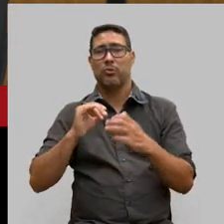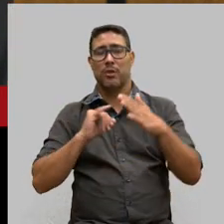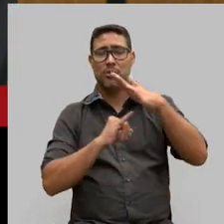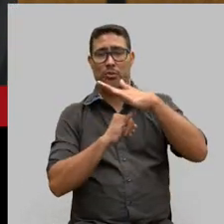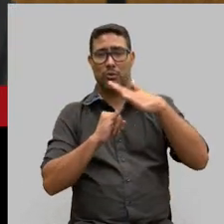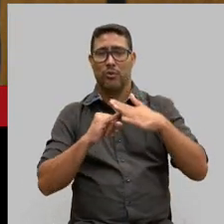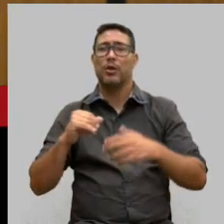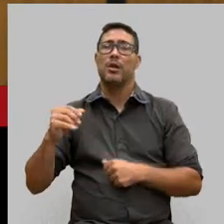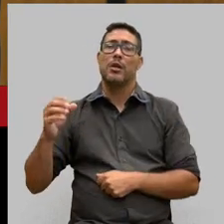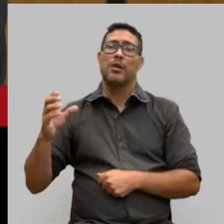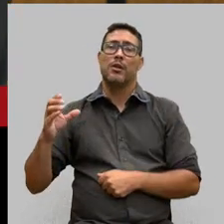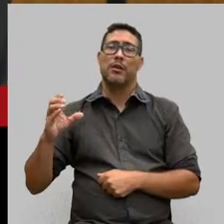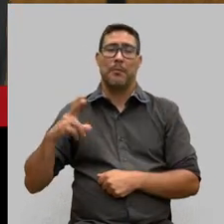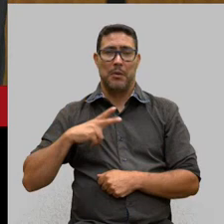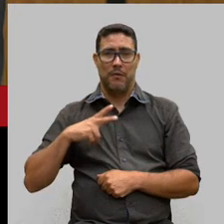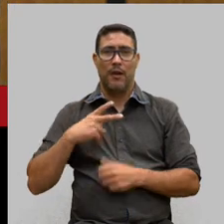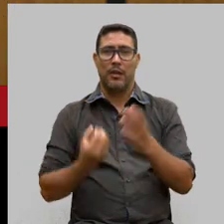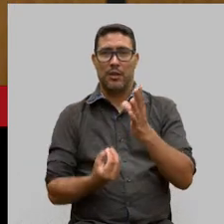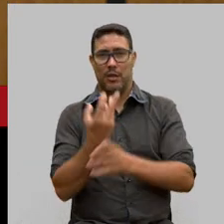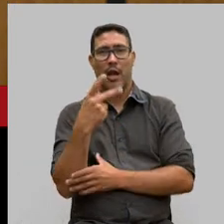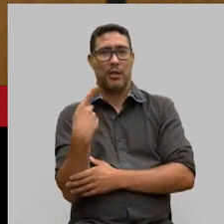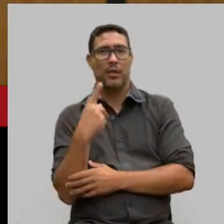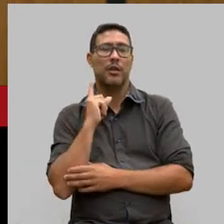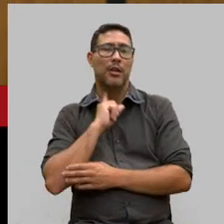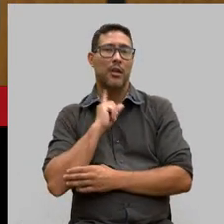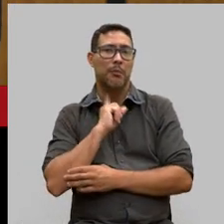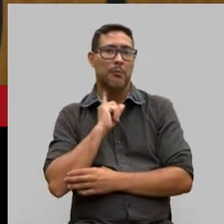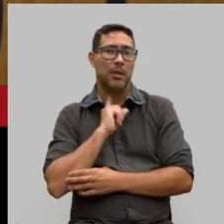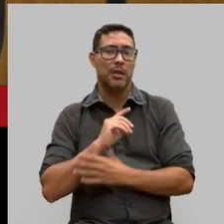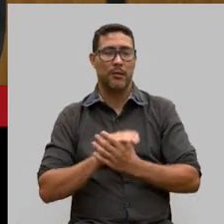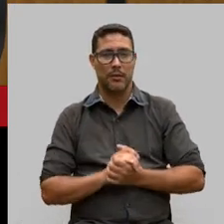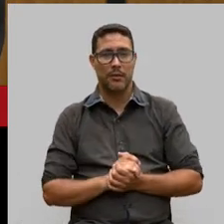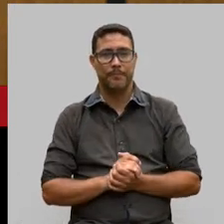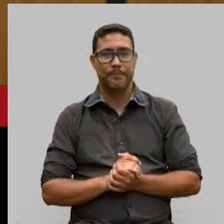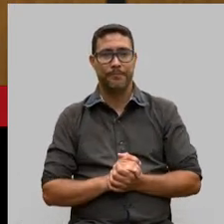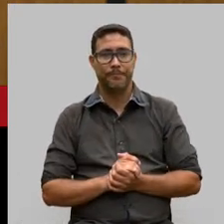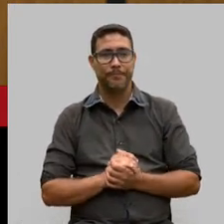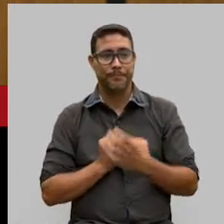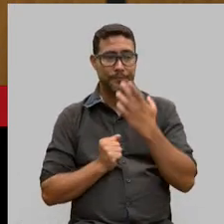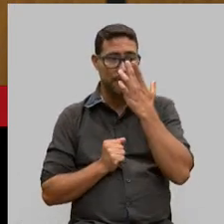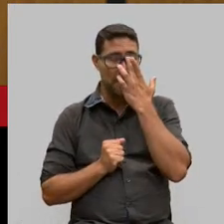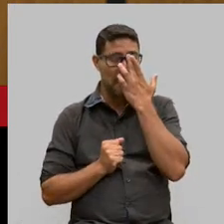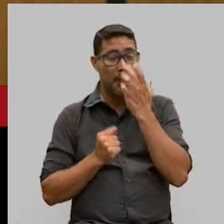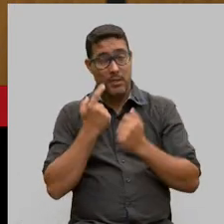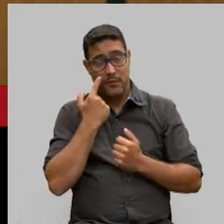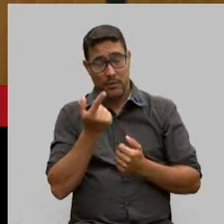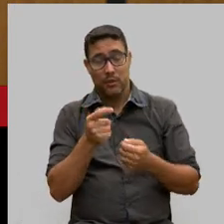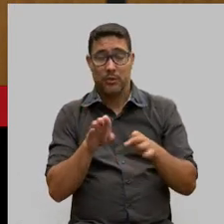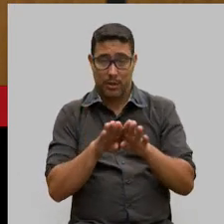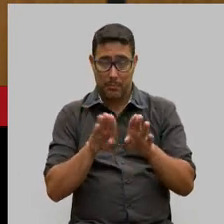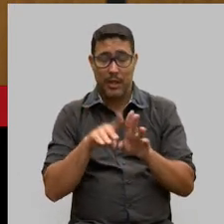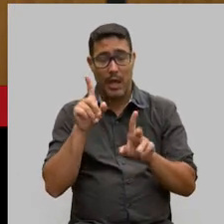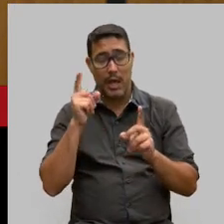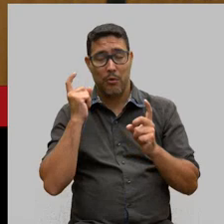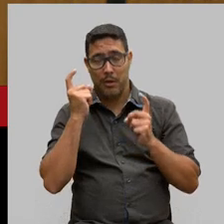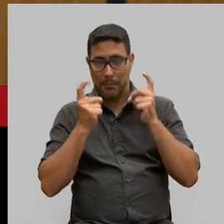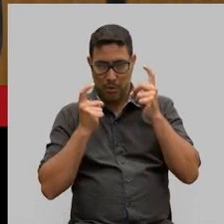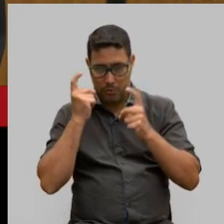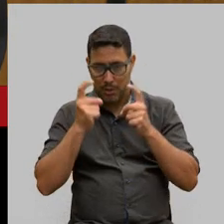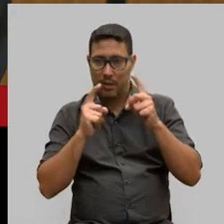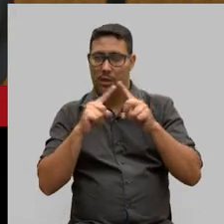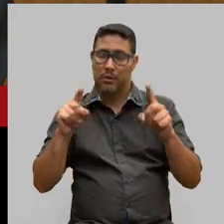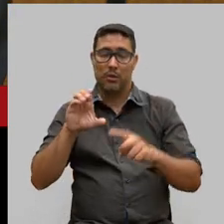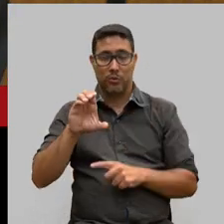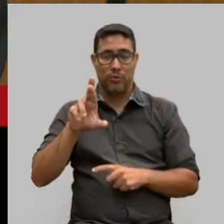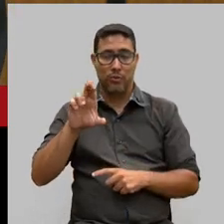criados aqui eh em Minas né então a gente tem visto E isso também é uma preocupação do Crefito eh que é